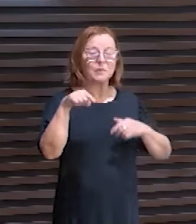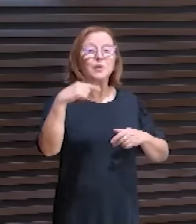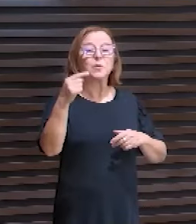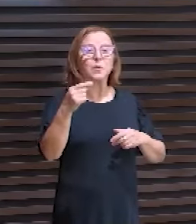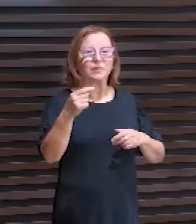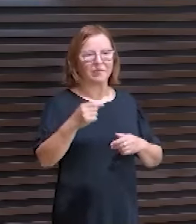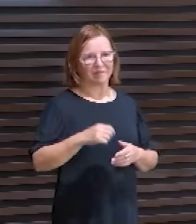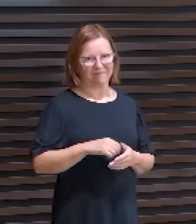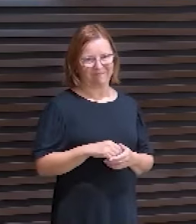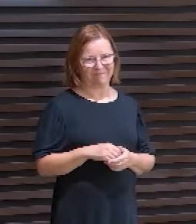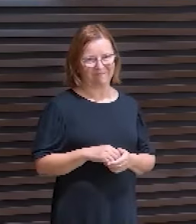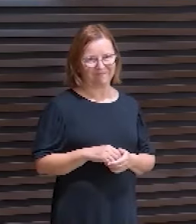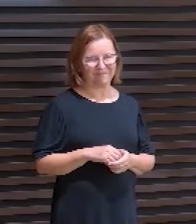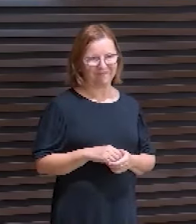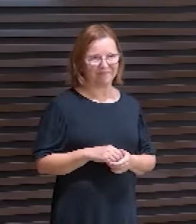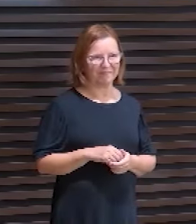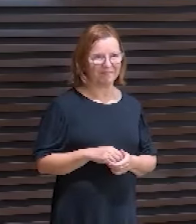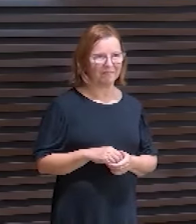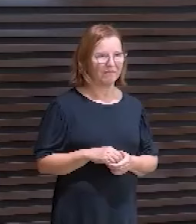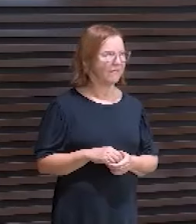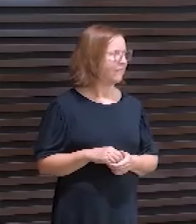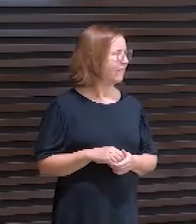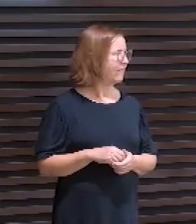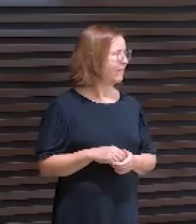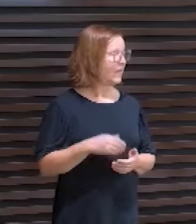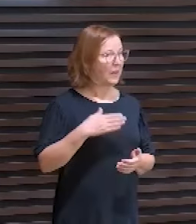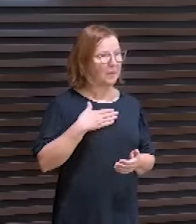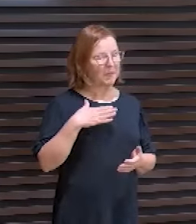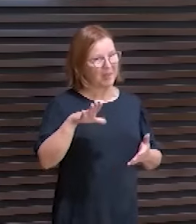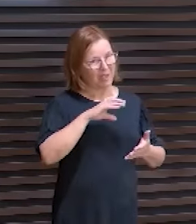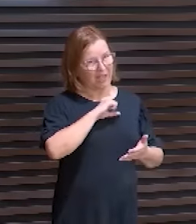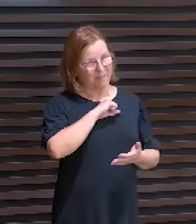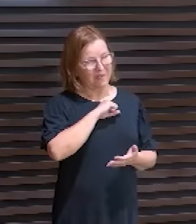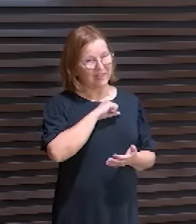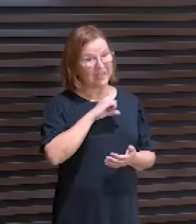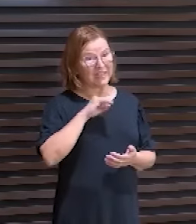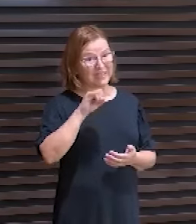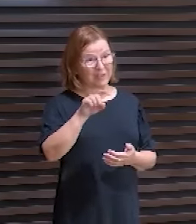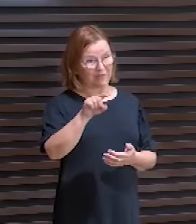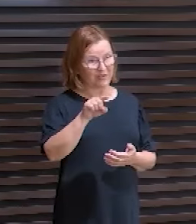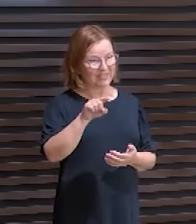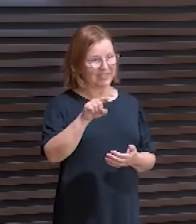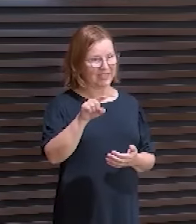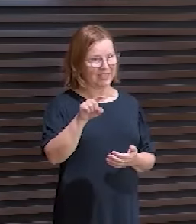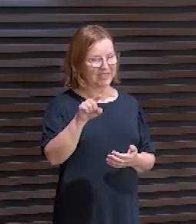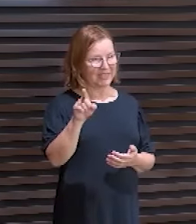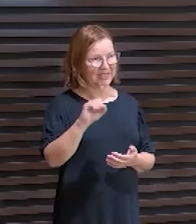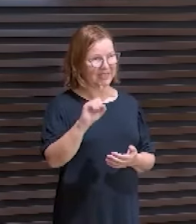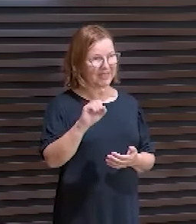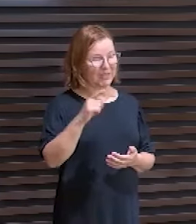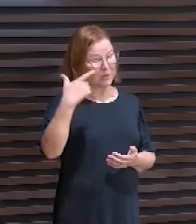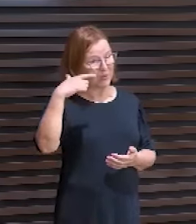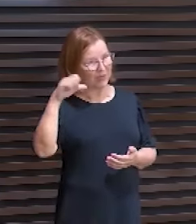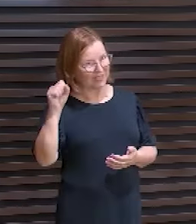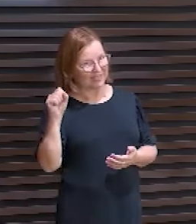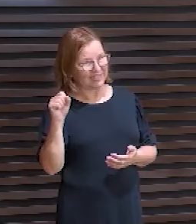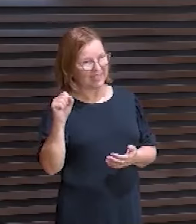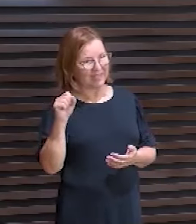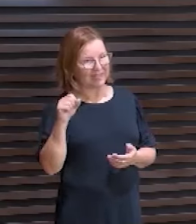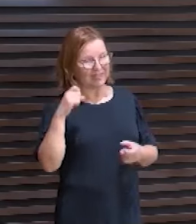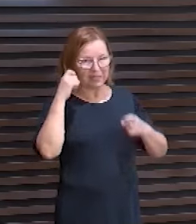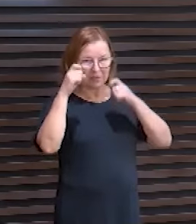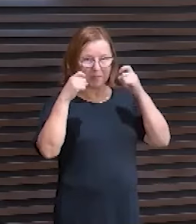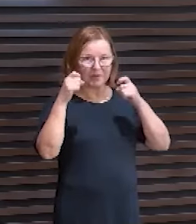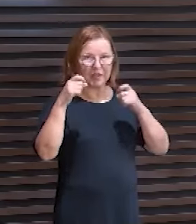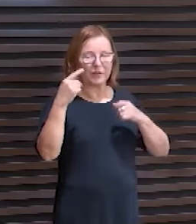outro meu amado minha amada se você não consegue voltar a tua atenção para o seu